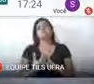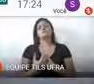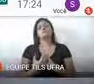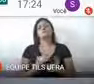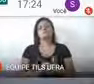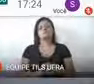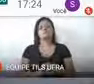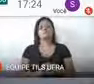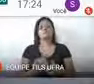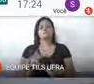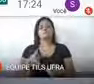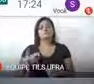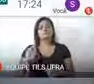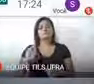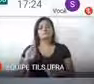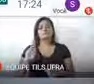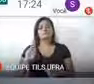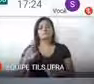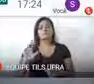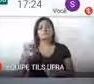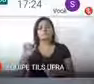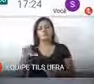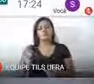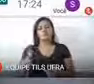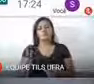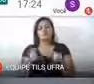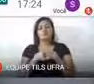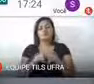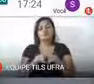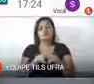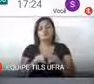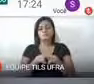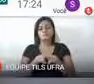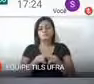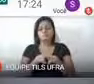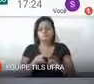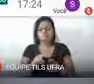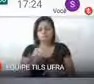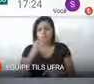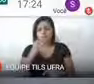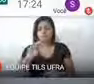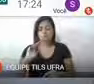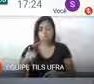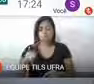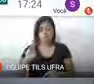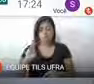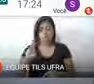localizada no município de Oiapoque, o último município do Brasil lá em cima, né,